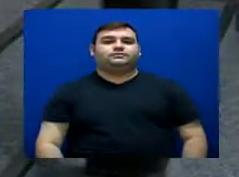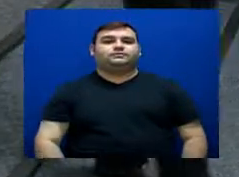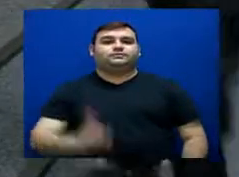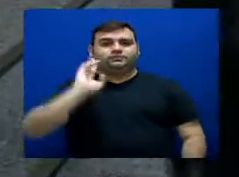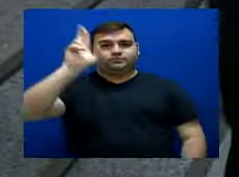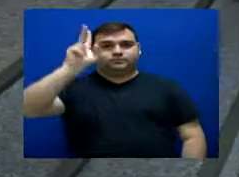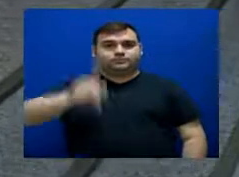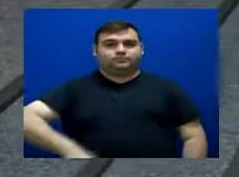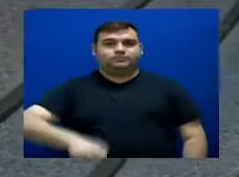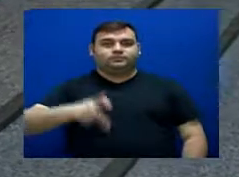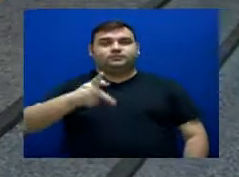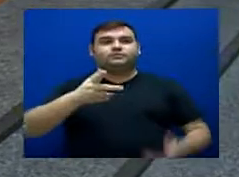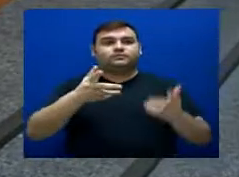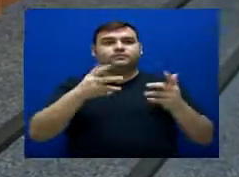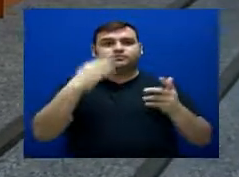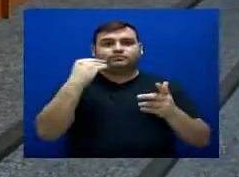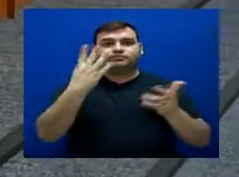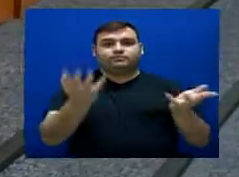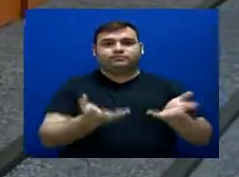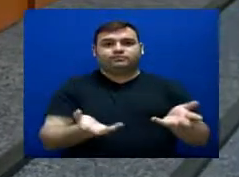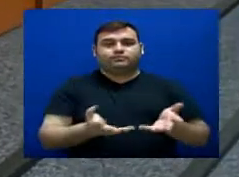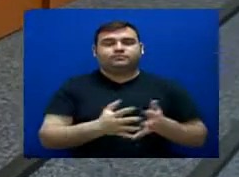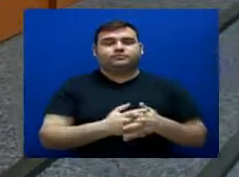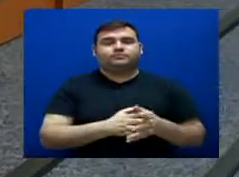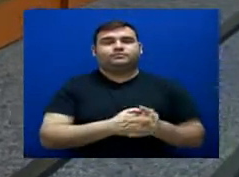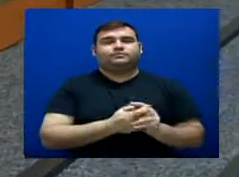Senhor presidente, eu queria aproveitar aqui,